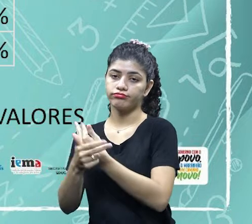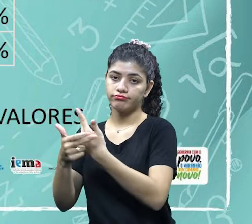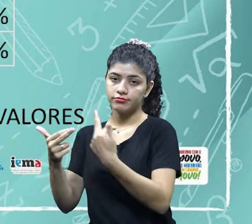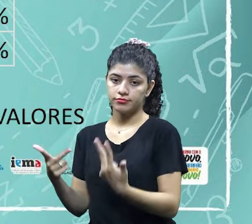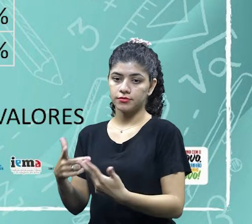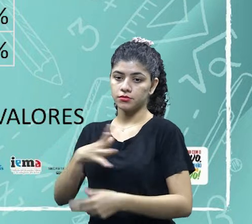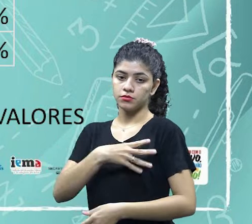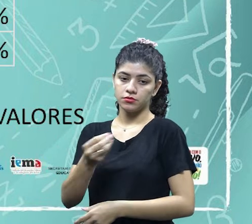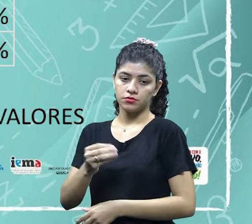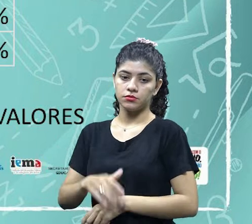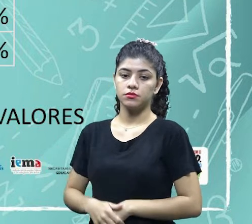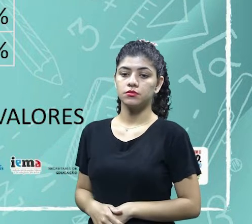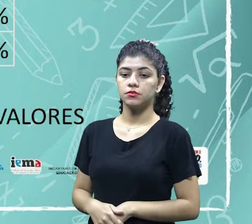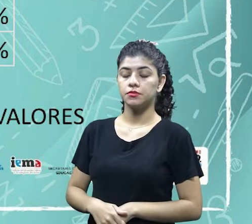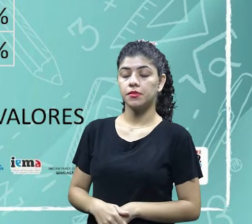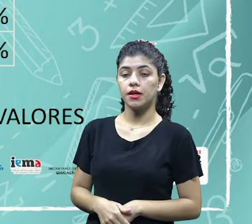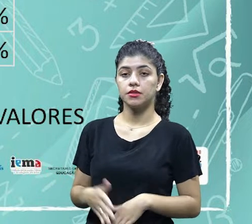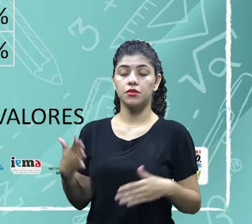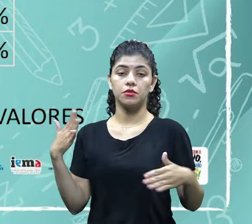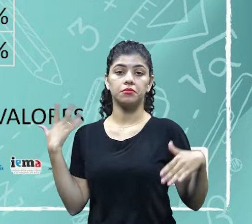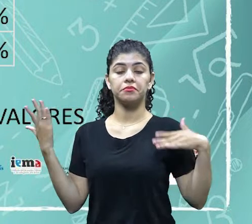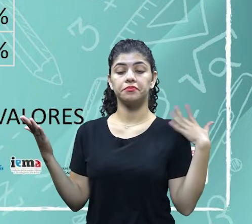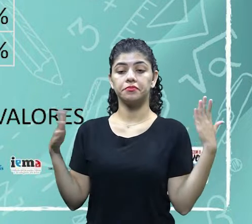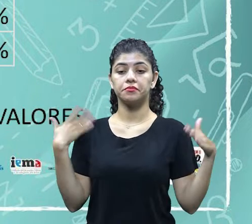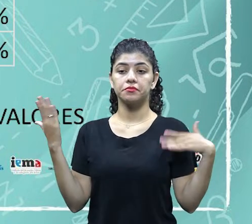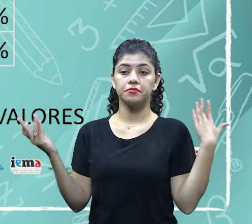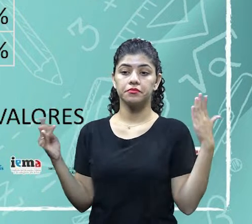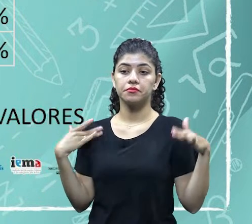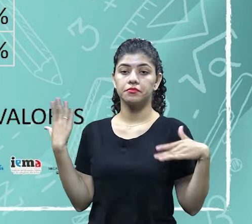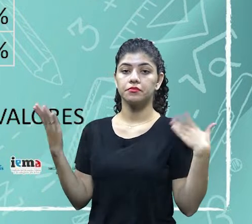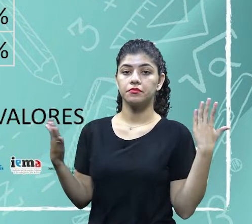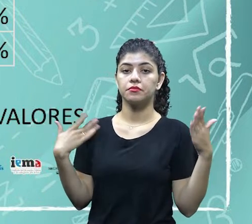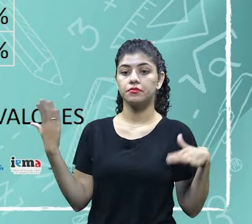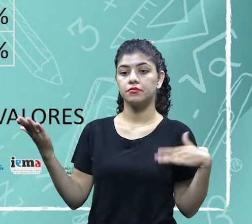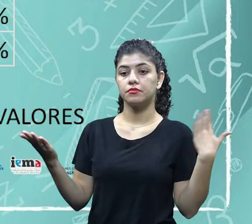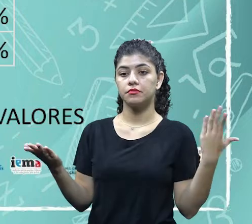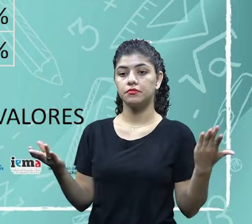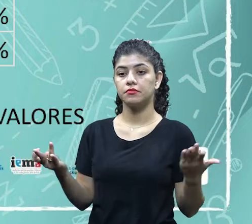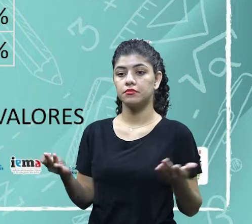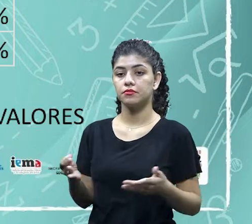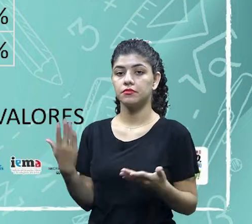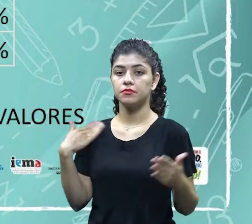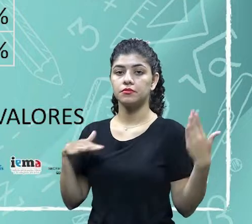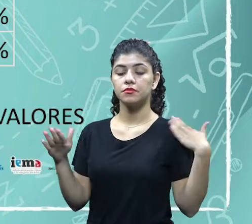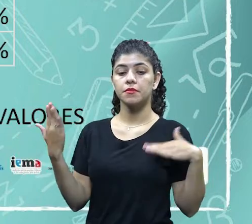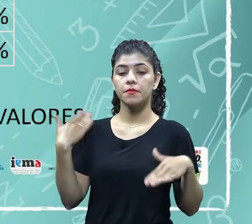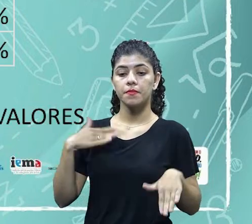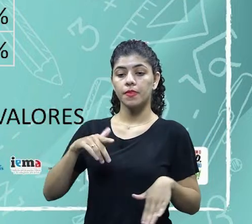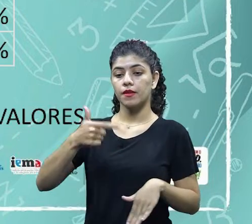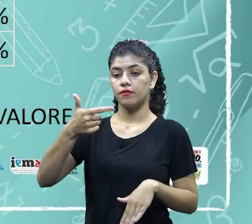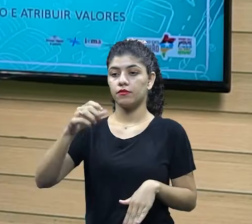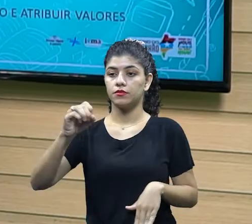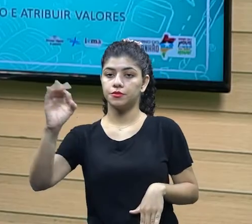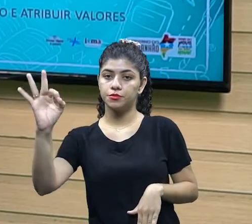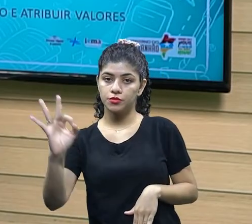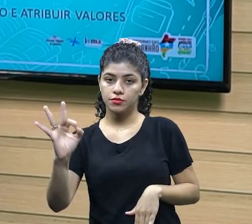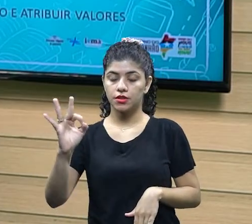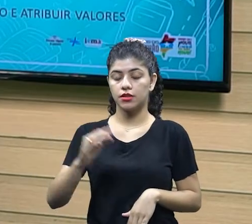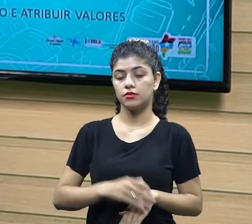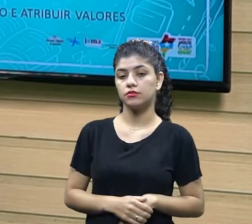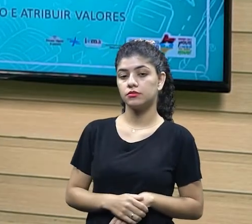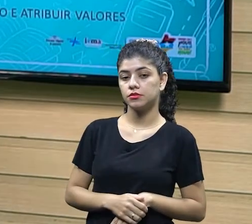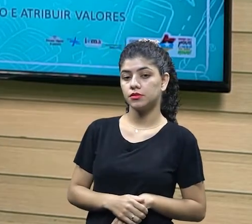coisas. E para o seu lazer, ela separa 20% desse lucro para custear o seu lazer. Para sair